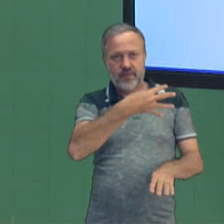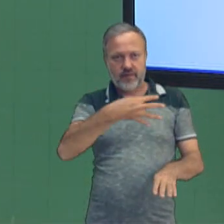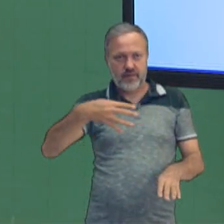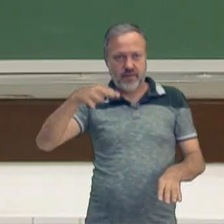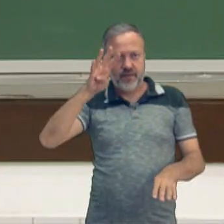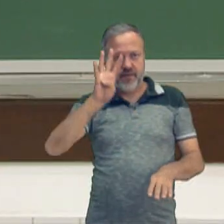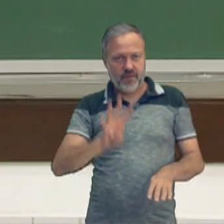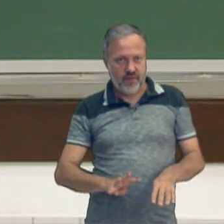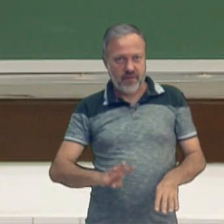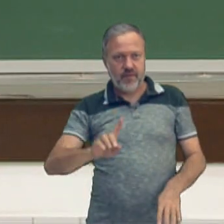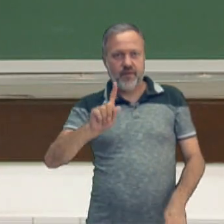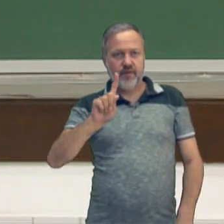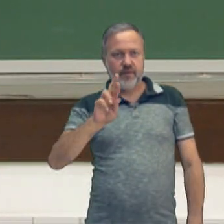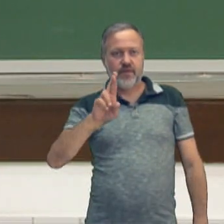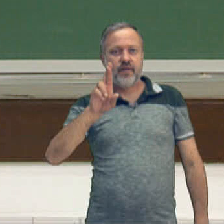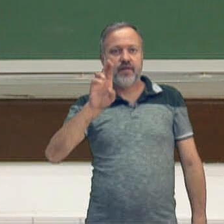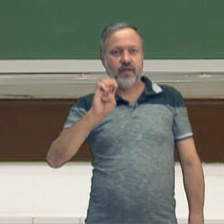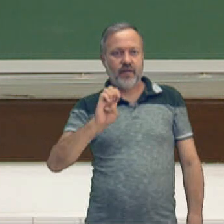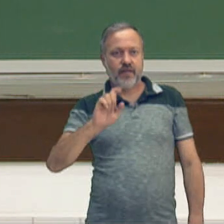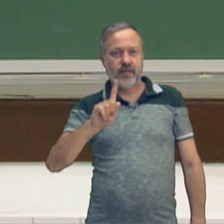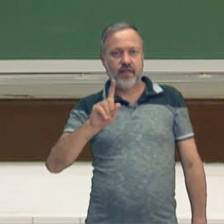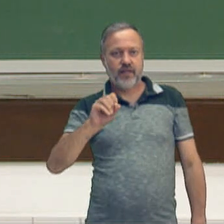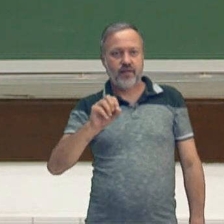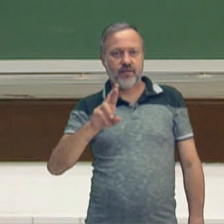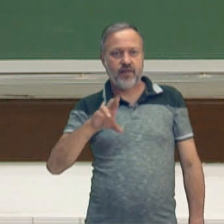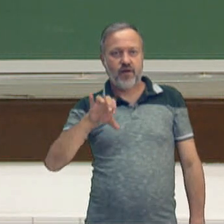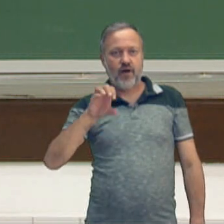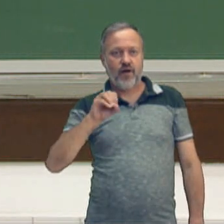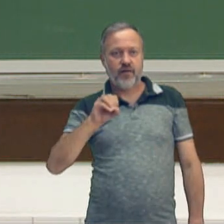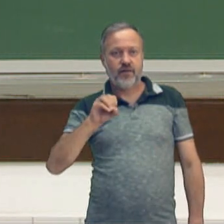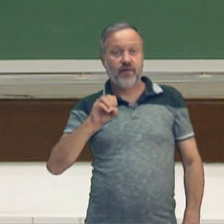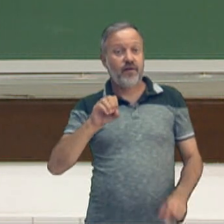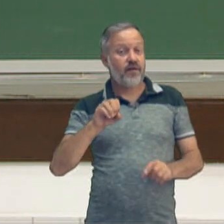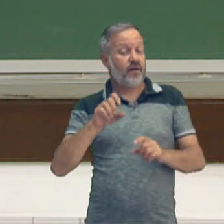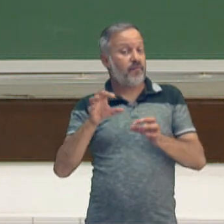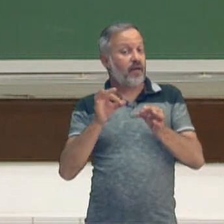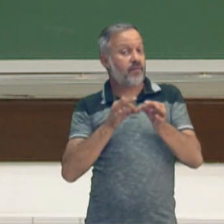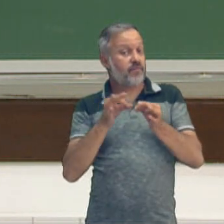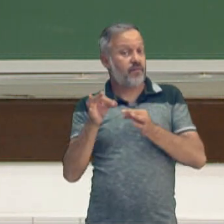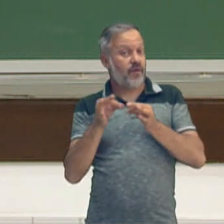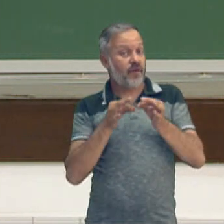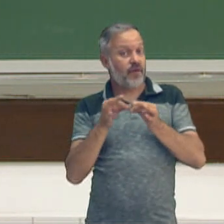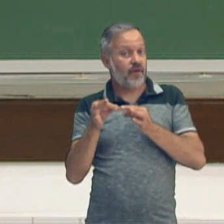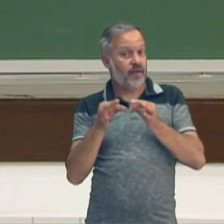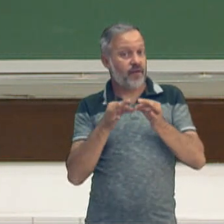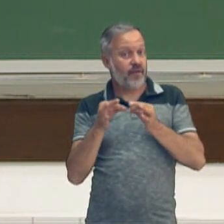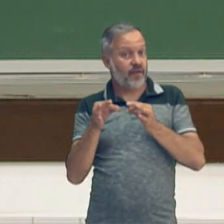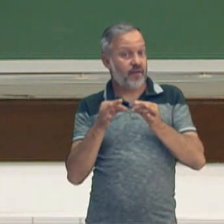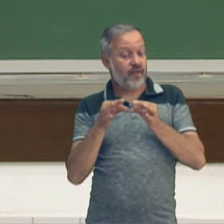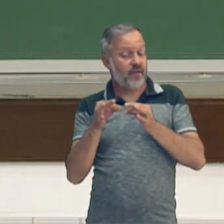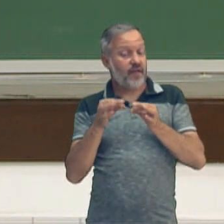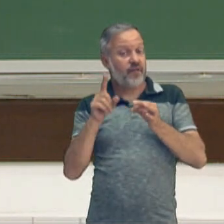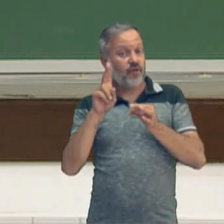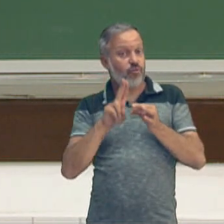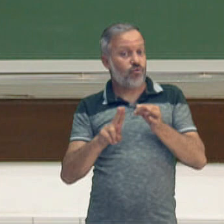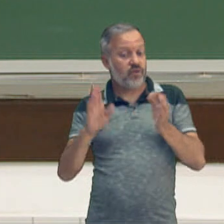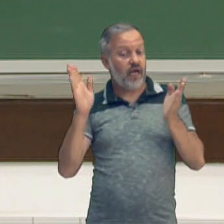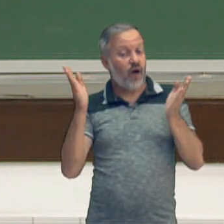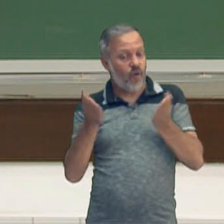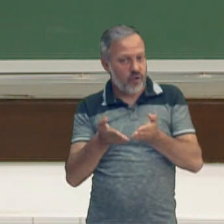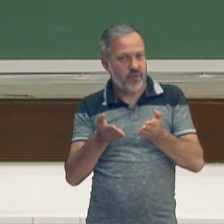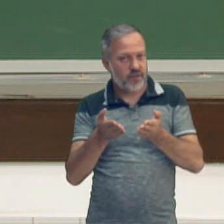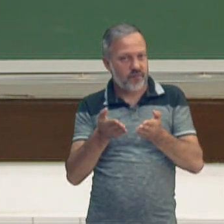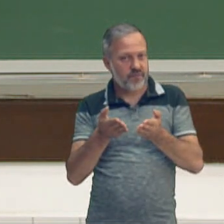pelo Papa Gregório, para consertar, para corrigir o calendário juliano, e foi nesse